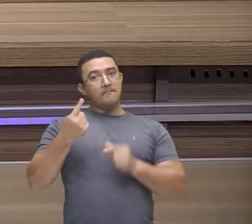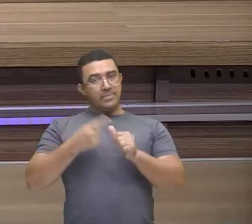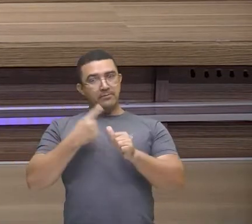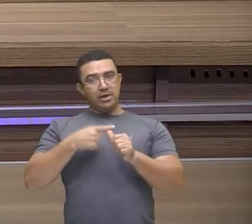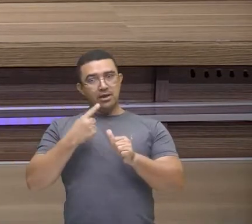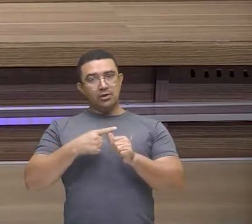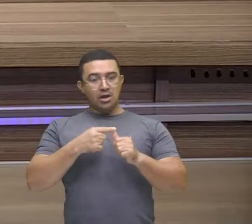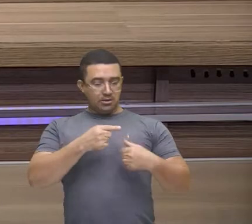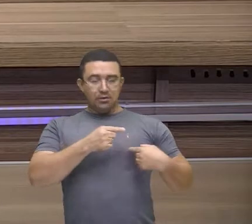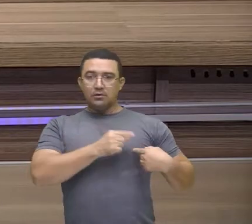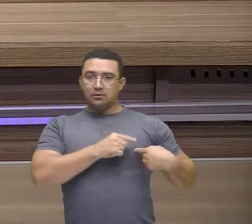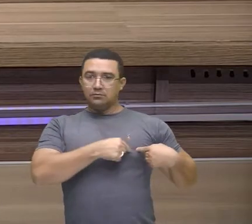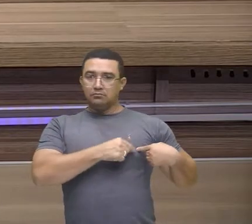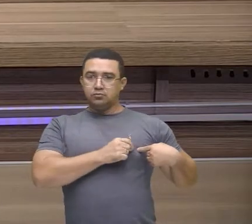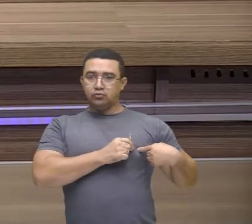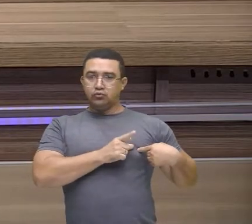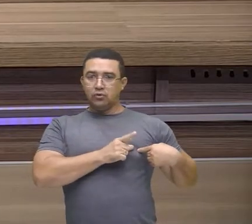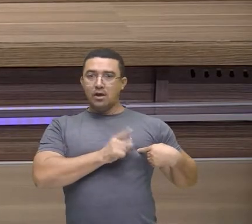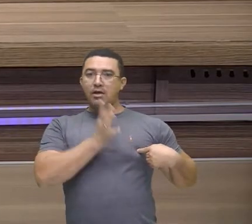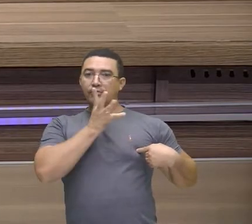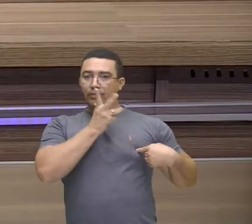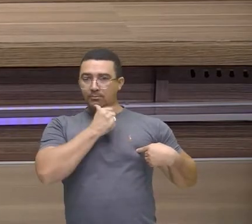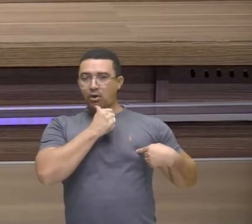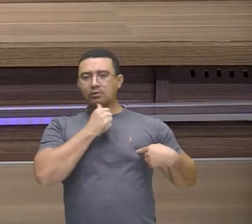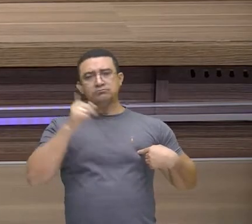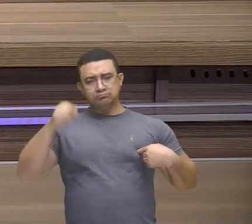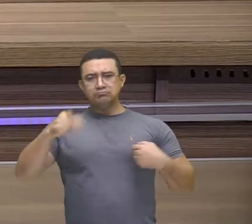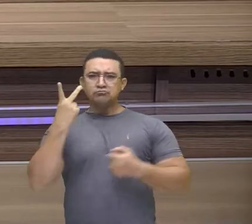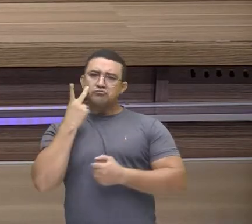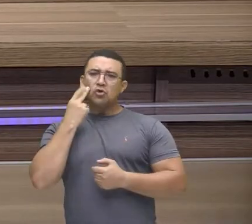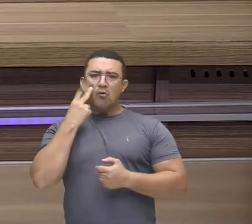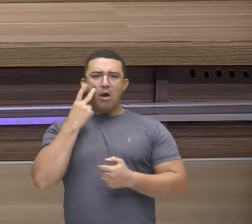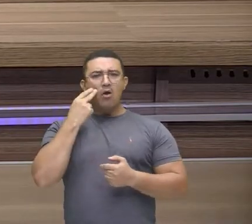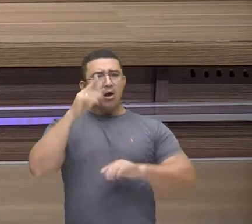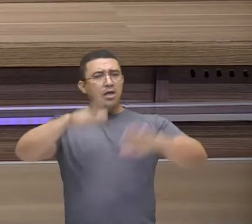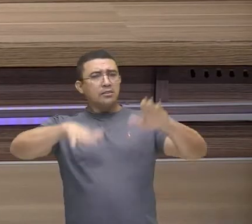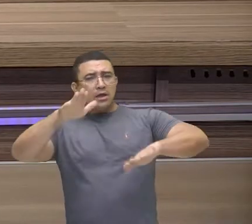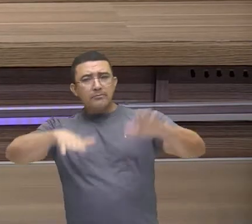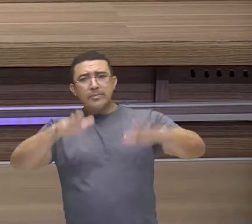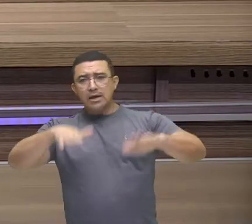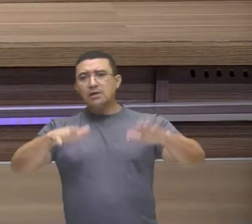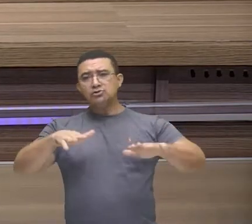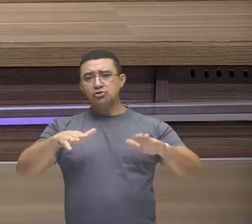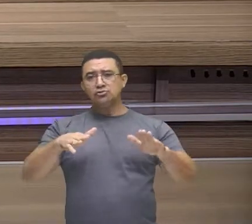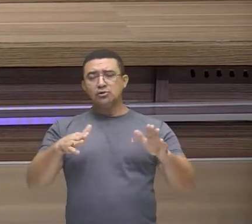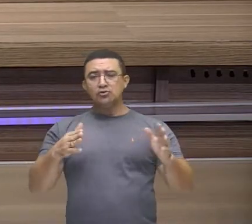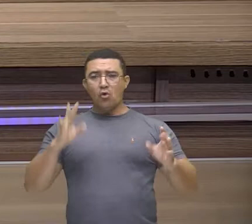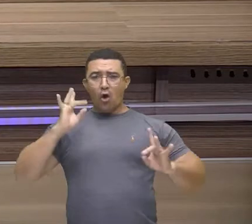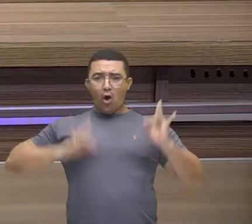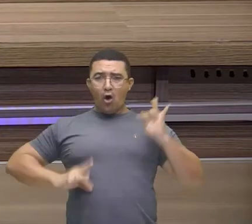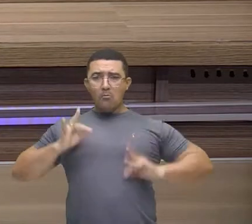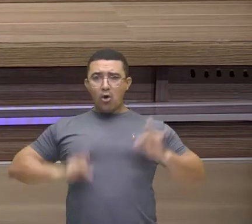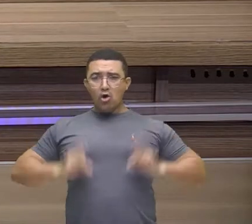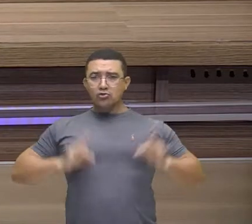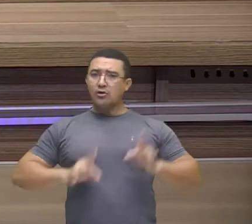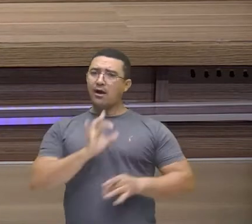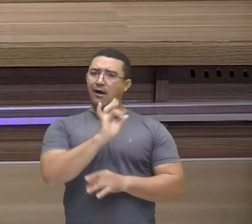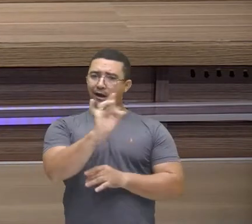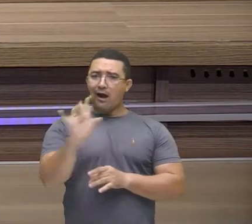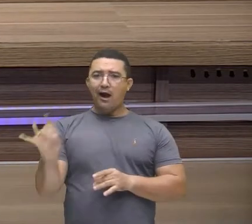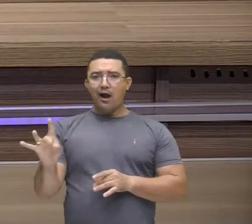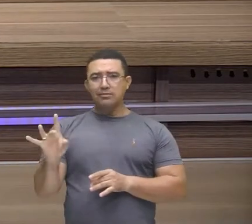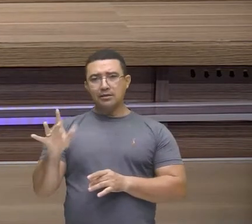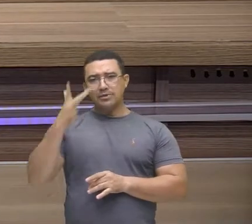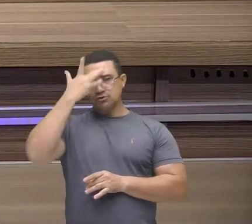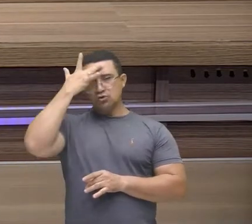12 e 14 anos, dependendo do desenvolvimento e do estímulo hormonal de cada um. Uns para mais, né, e outros